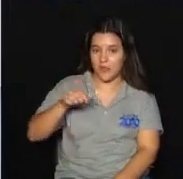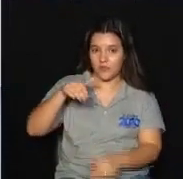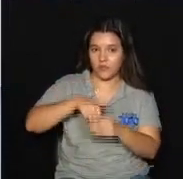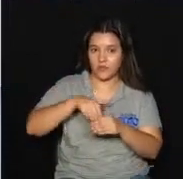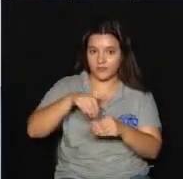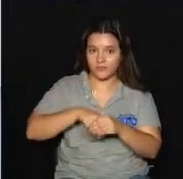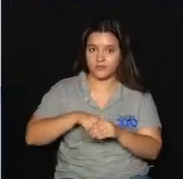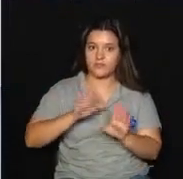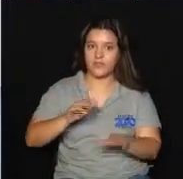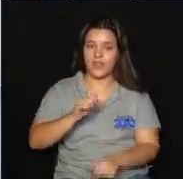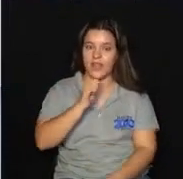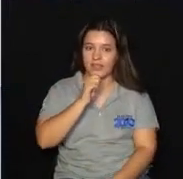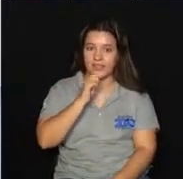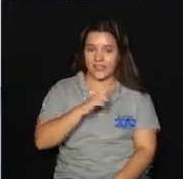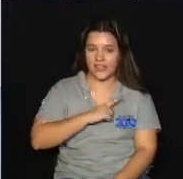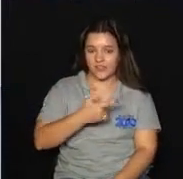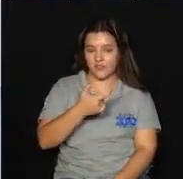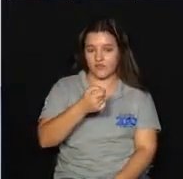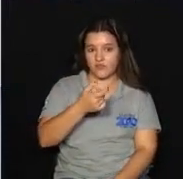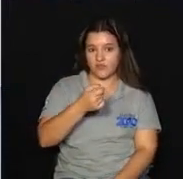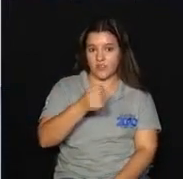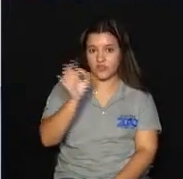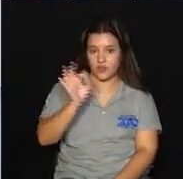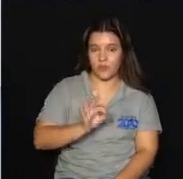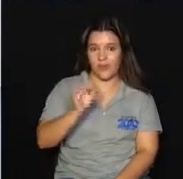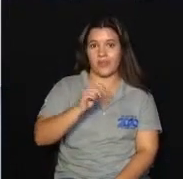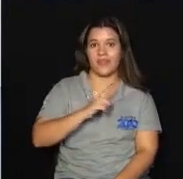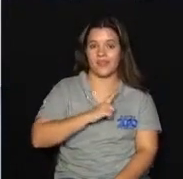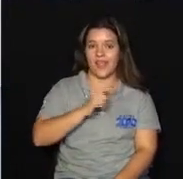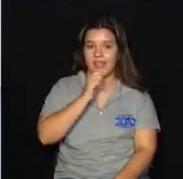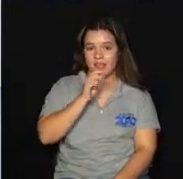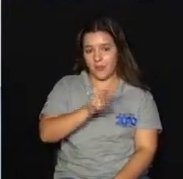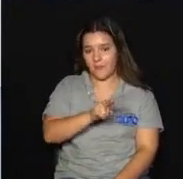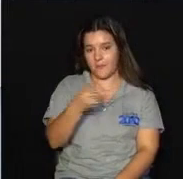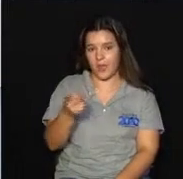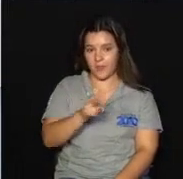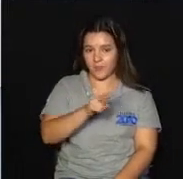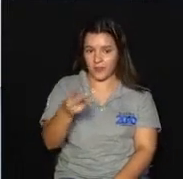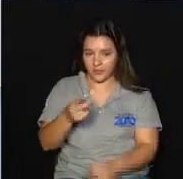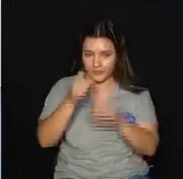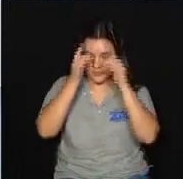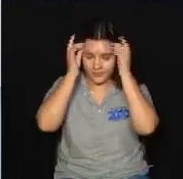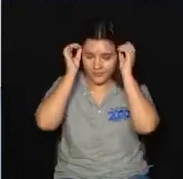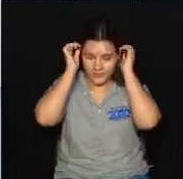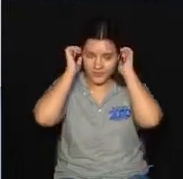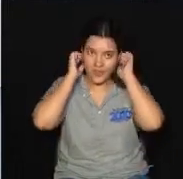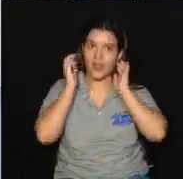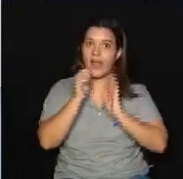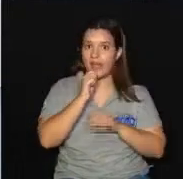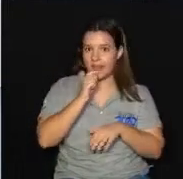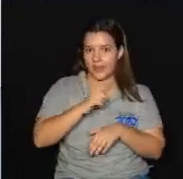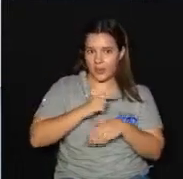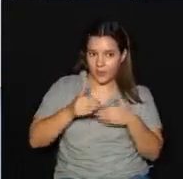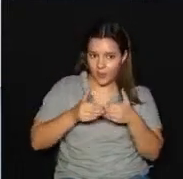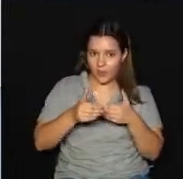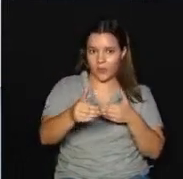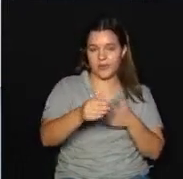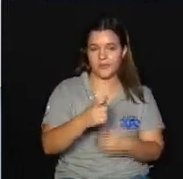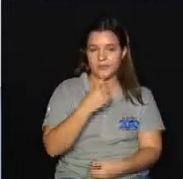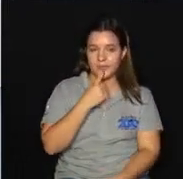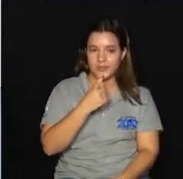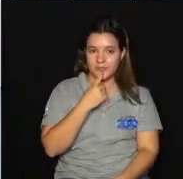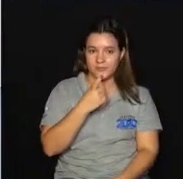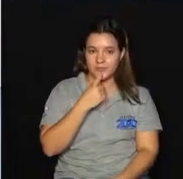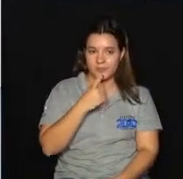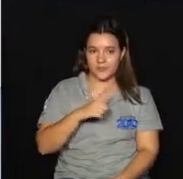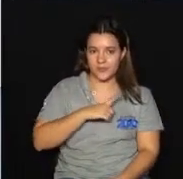mas ainda tem 20% das urnas para serem apuradas. E então, ainda tem jogo aqui na cidade de